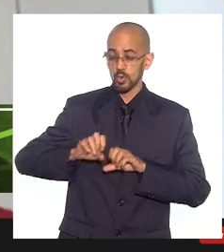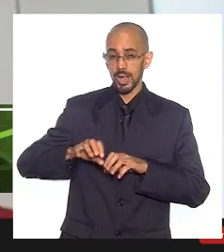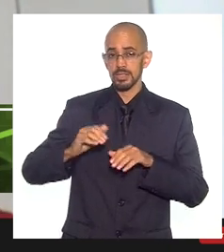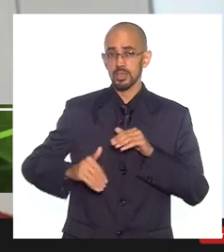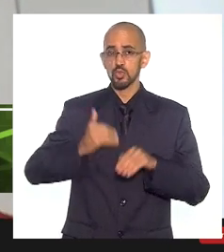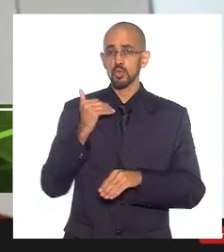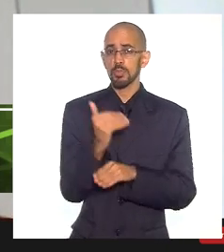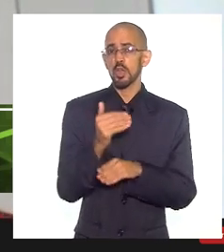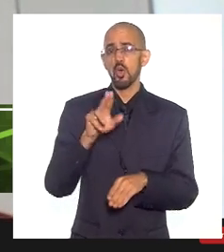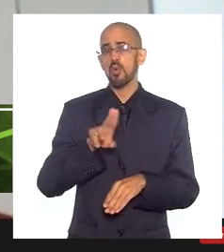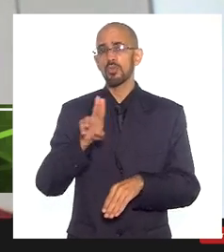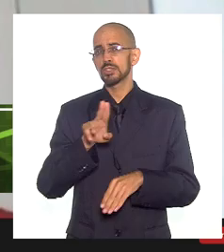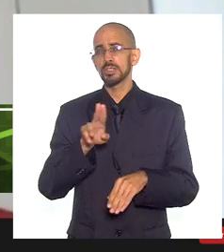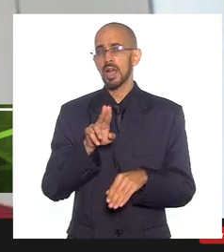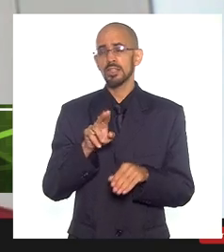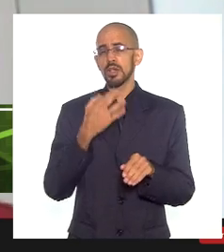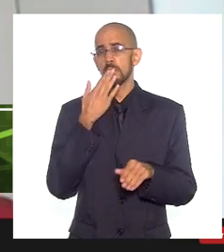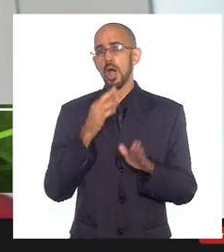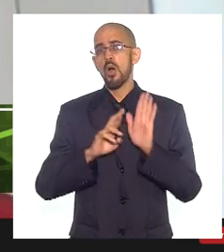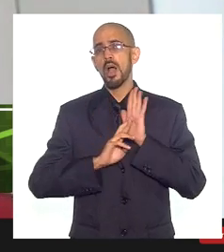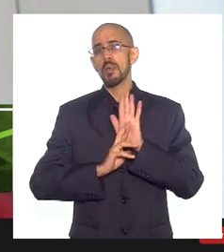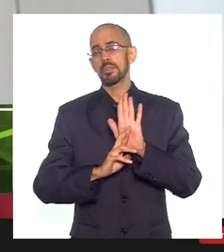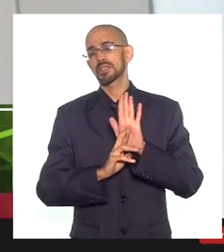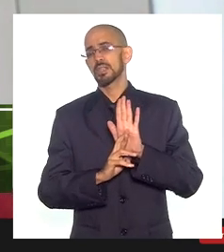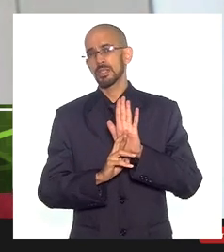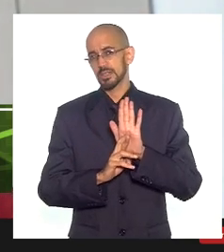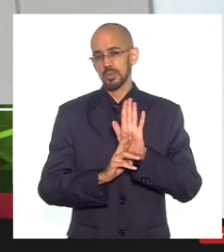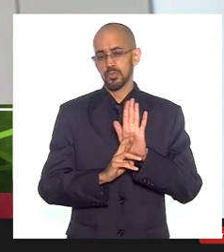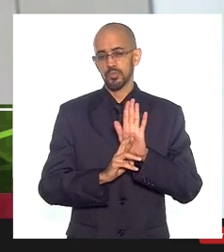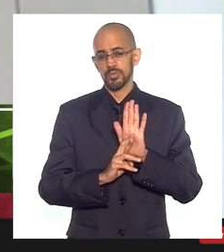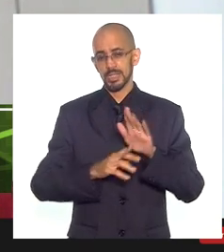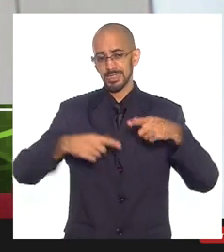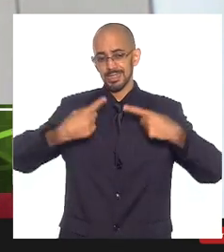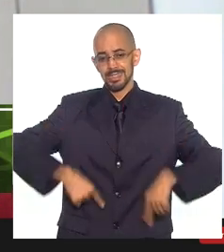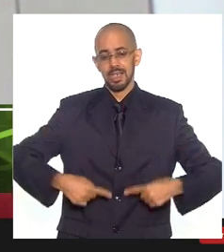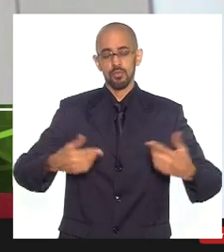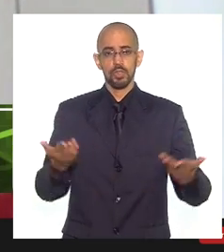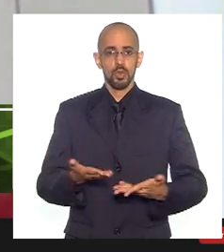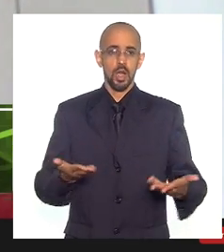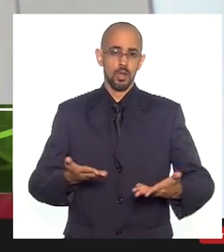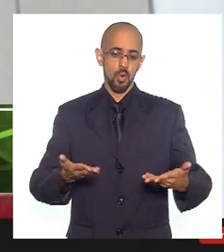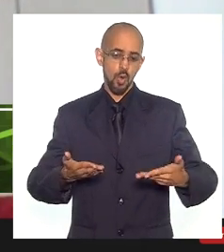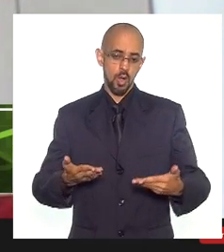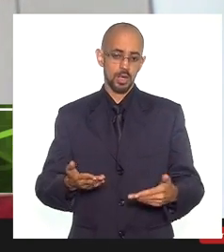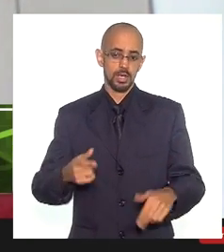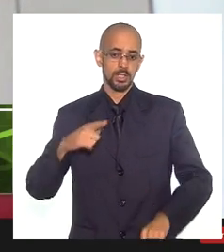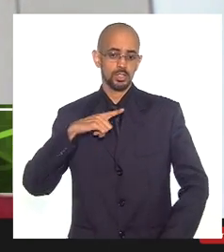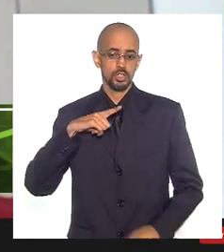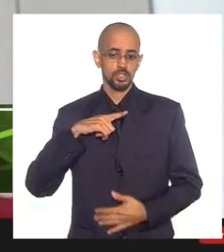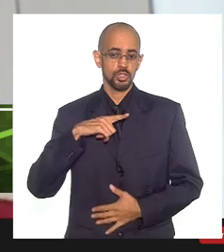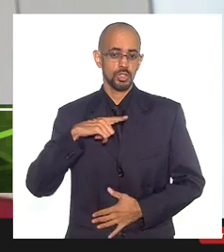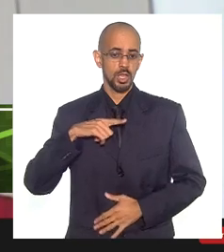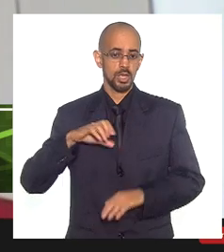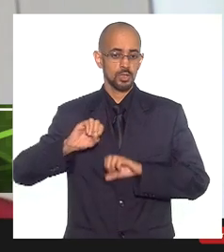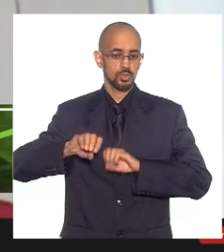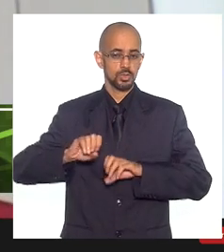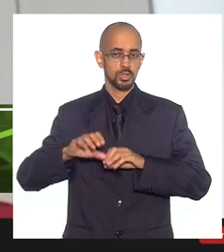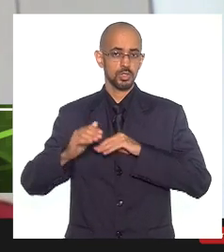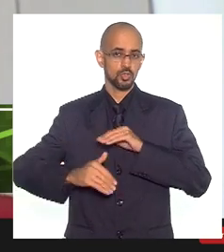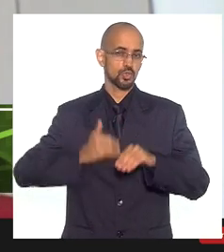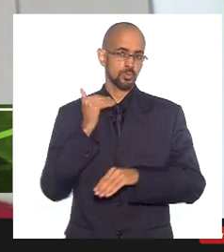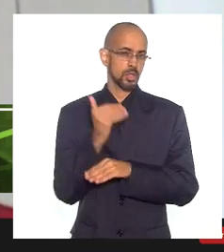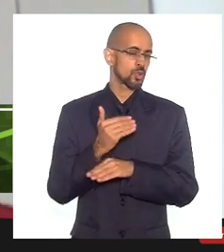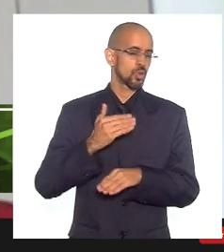ele tem representado diante desse desafio de que a gente agora vai começar a vacinação dos profissionais do ensino superior, já está começando,